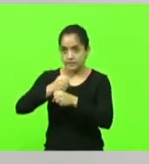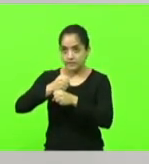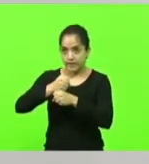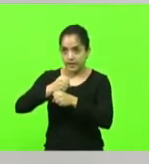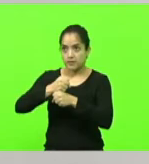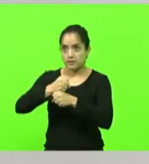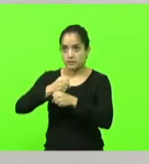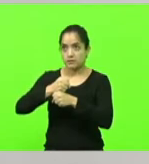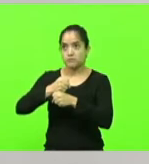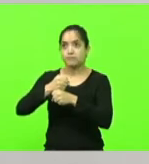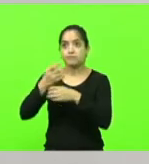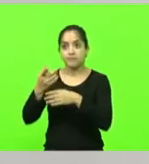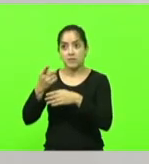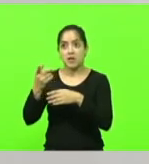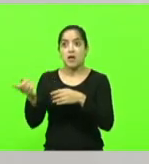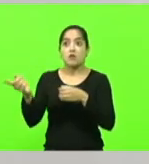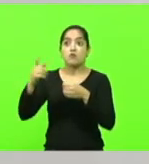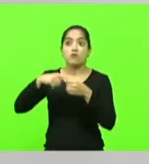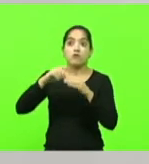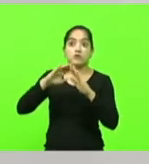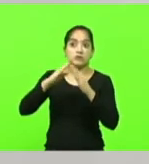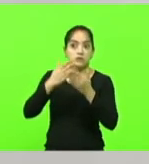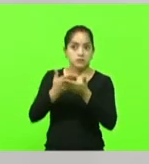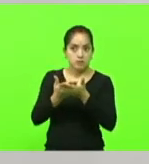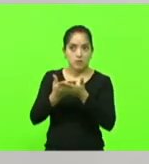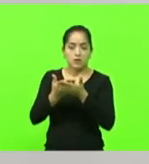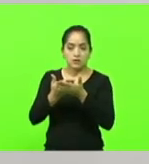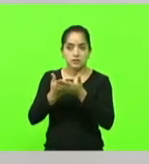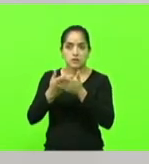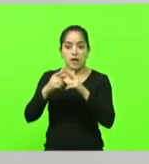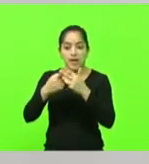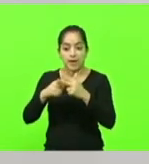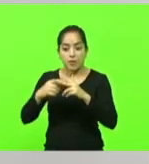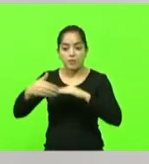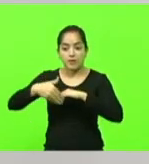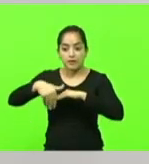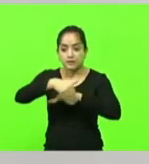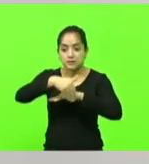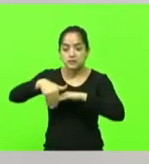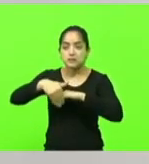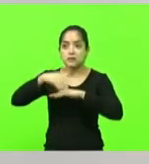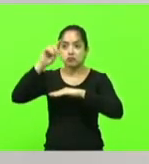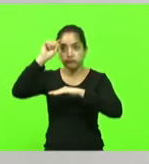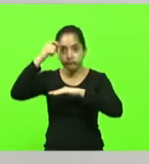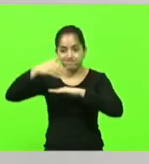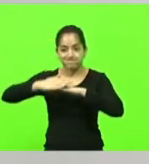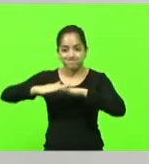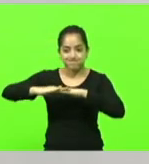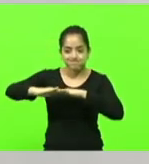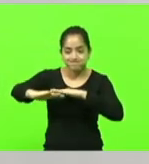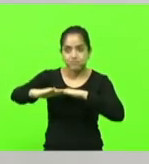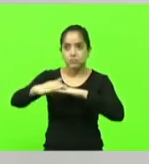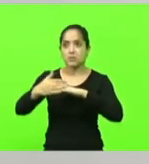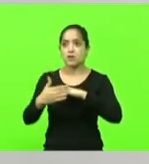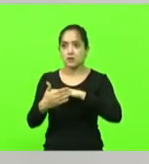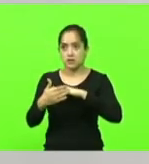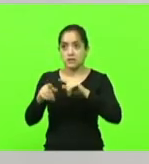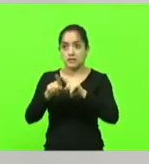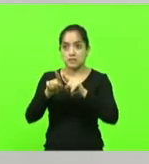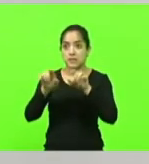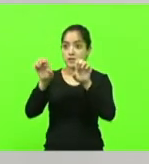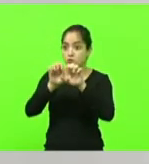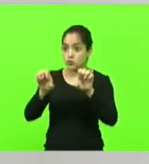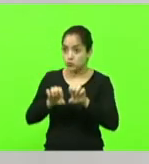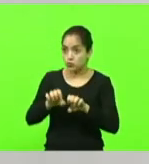gente tem a volta das escolas, nós temos a recuperação do piso asfáltico, nós temos a volta da estrutura hospitalar,